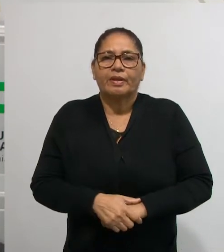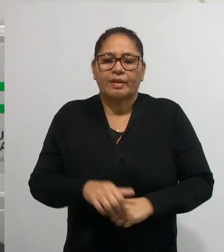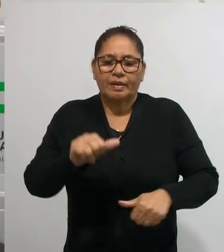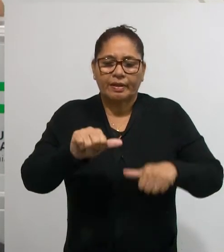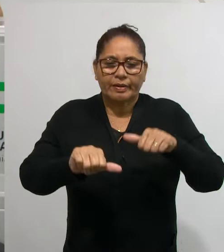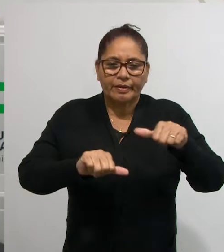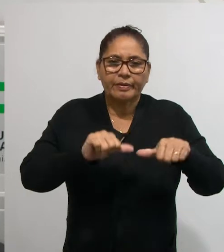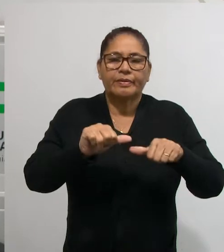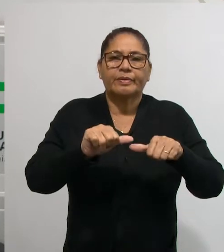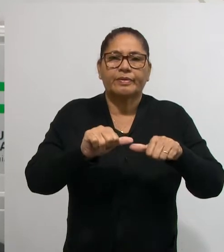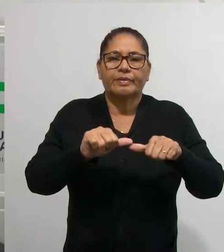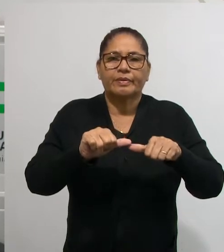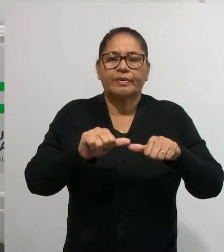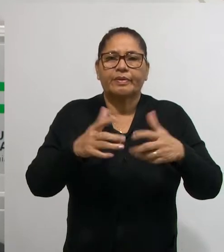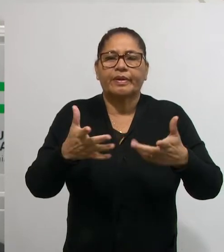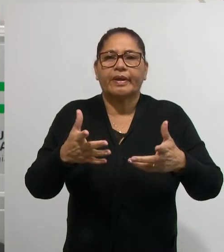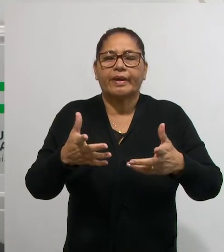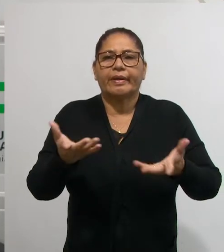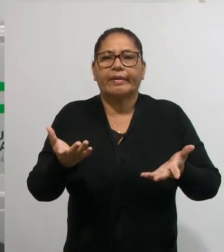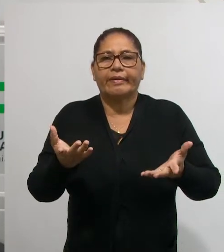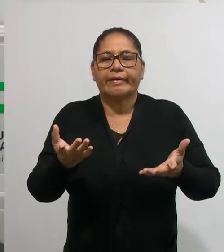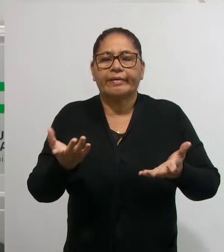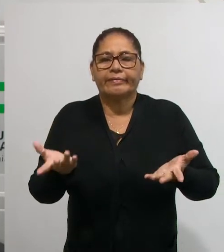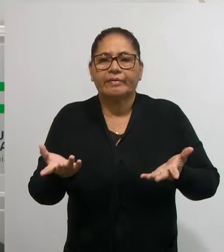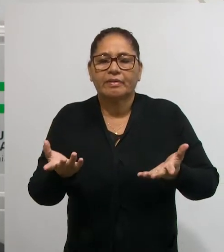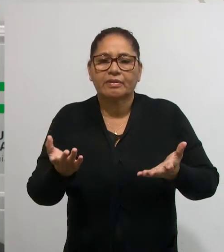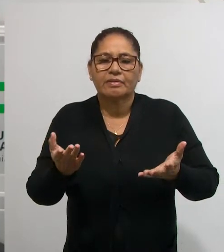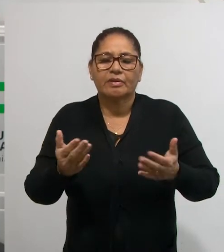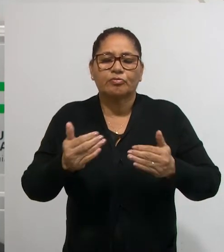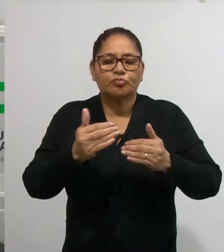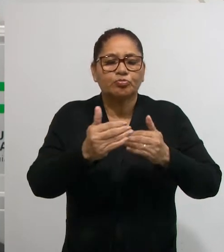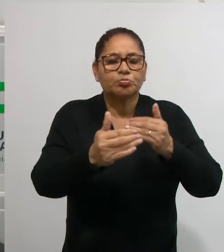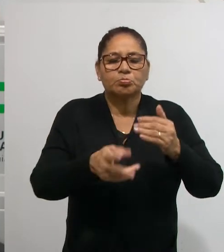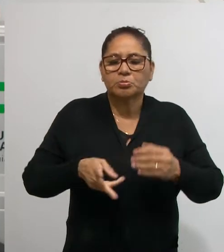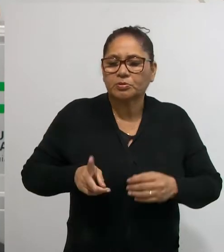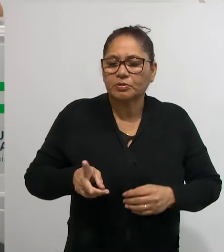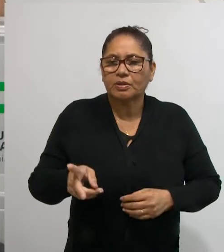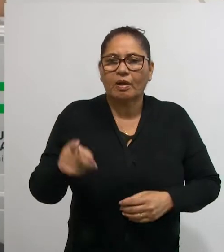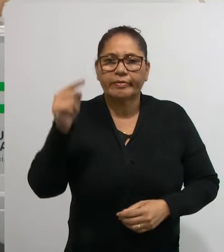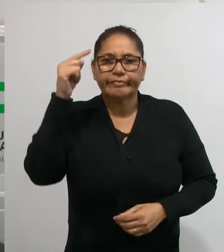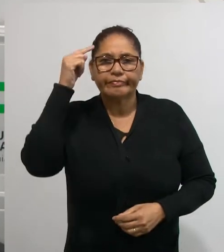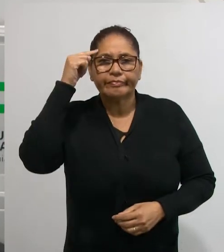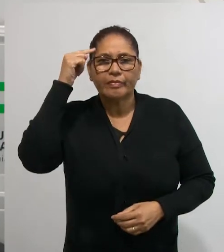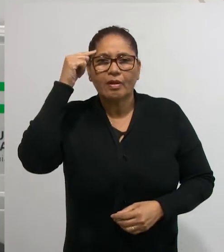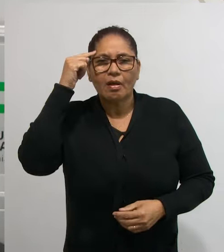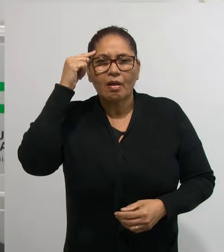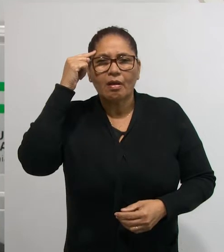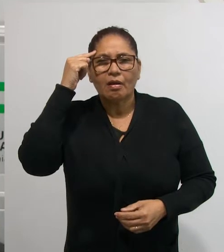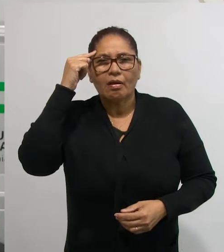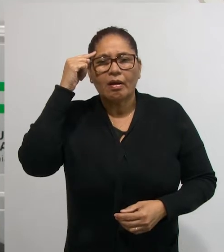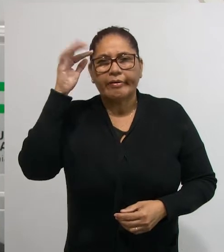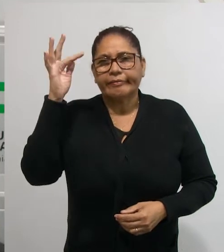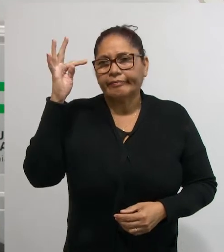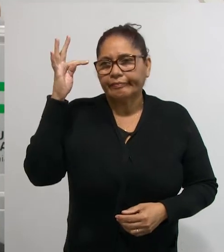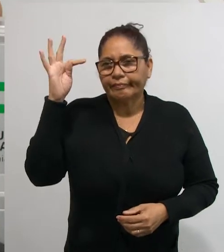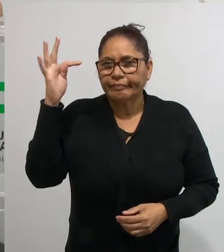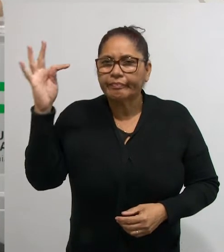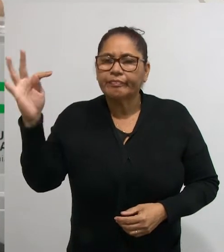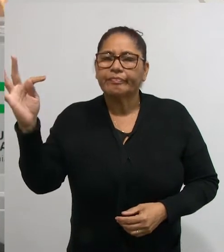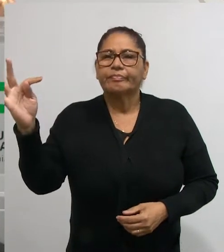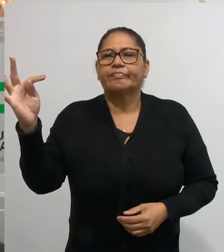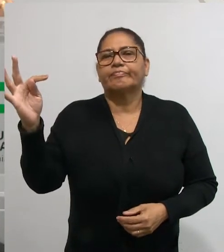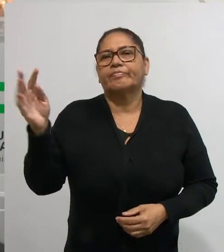ela é interdependente, eu vou mais além. Não por minha cabeça, mas por alguns outros teóricos que contestam que